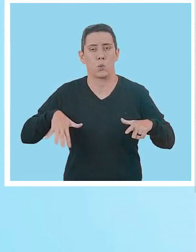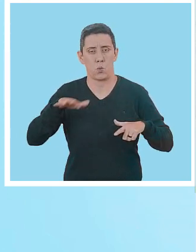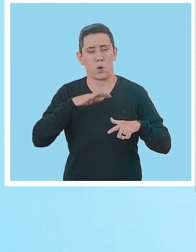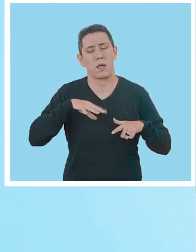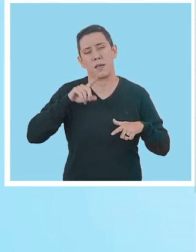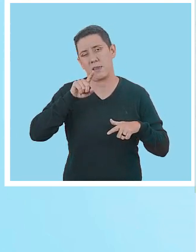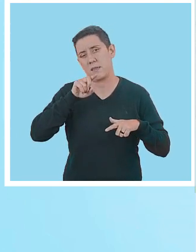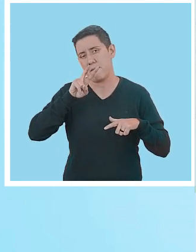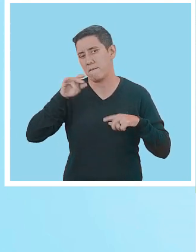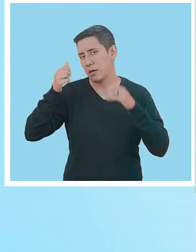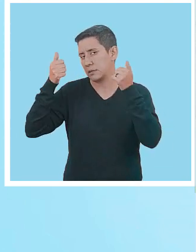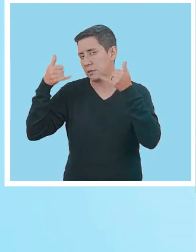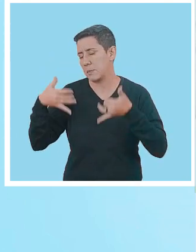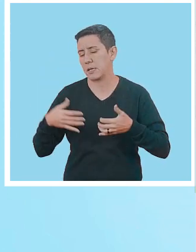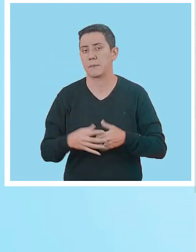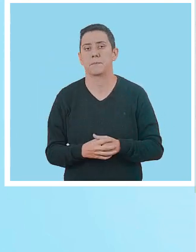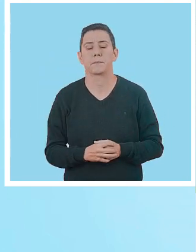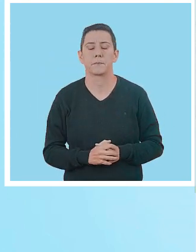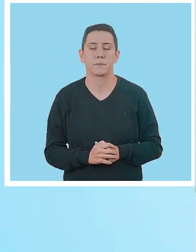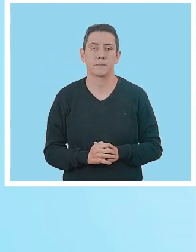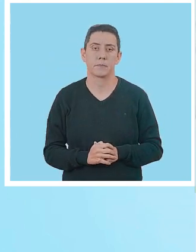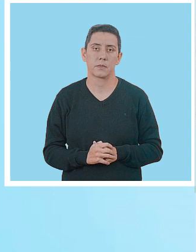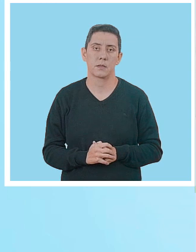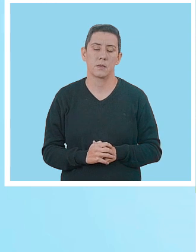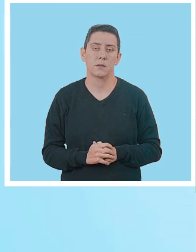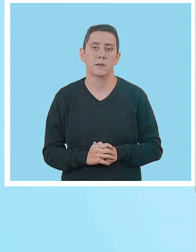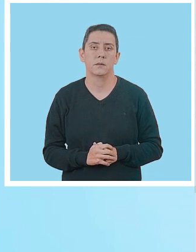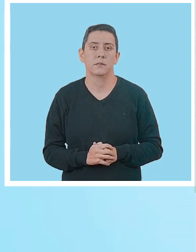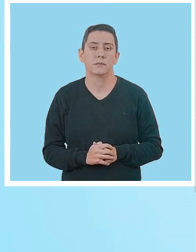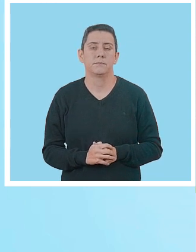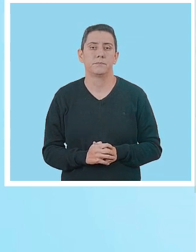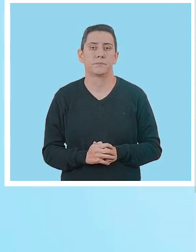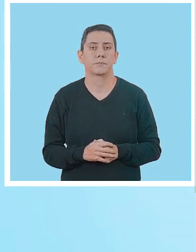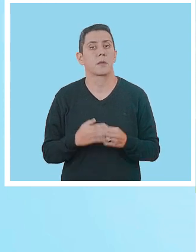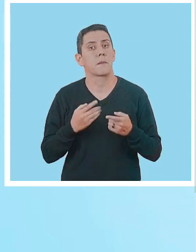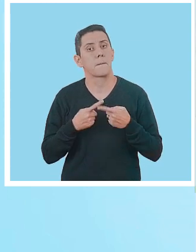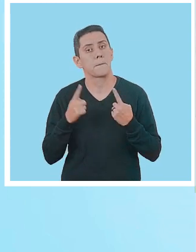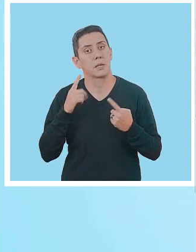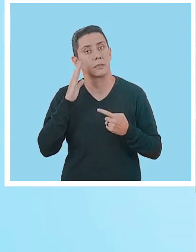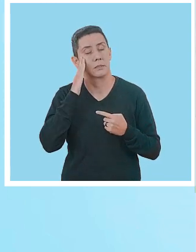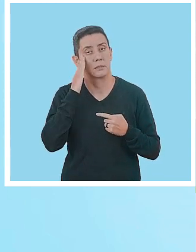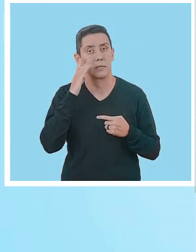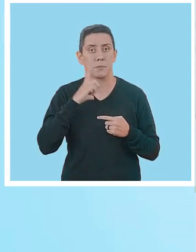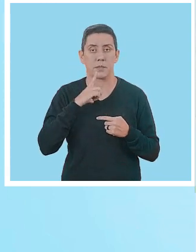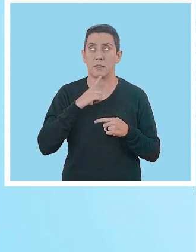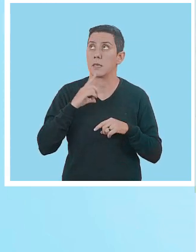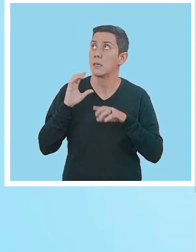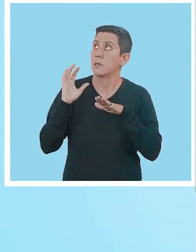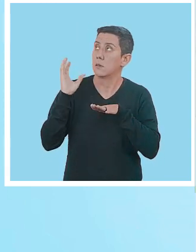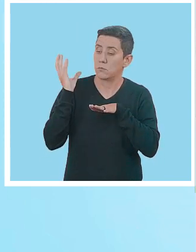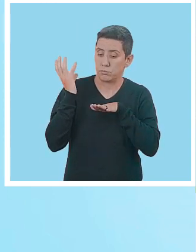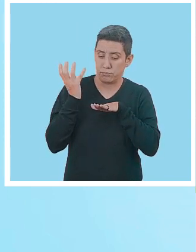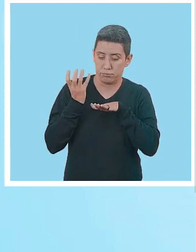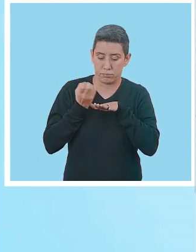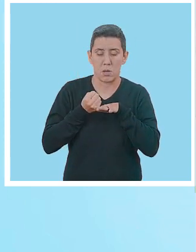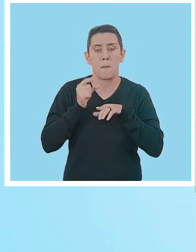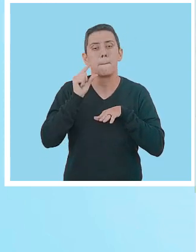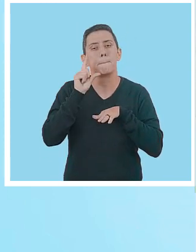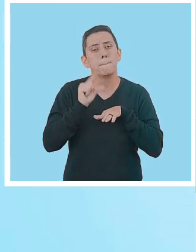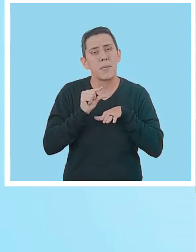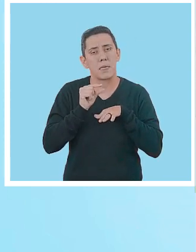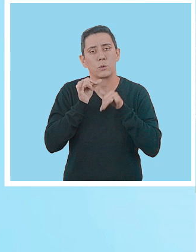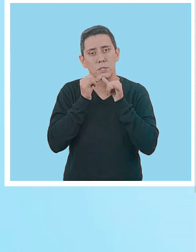explicar isso na sequência tá mas o conceito é esse a geração de menor porte e dentro do sistema de